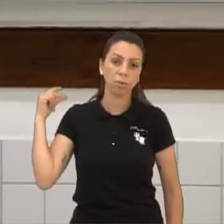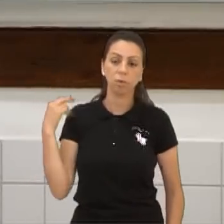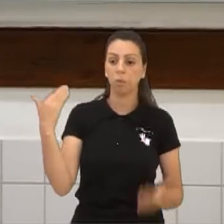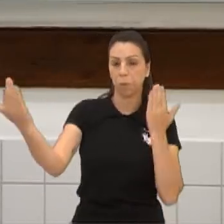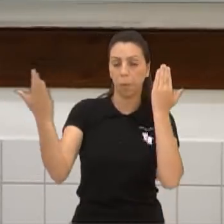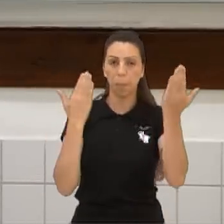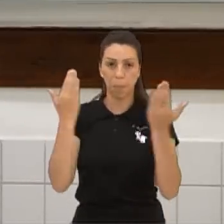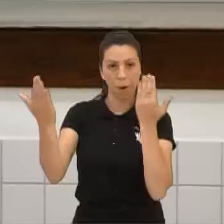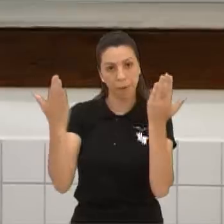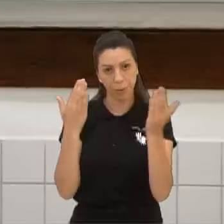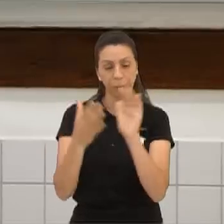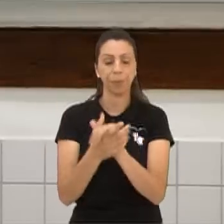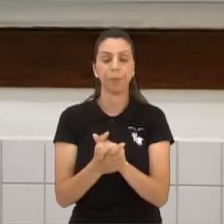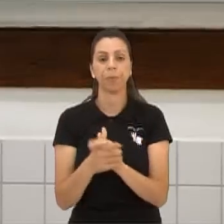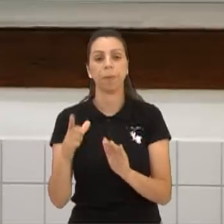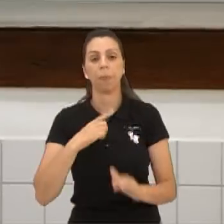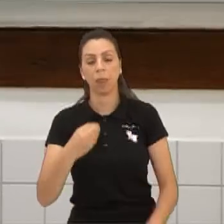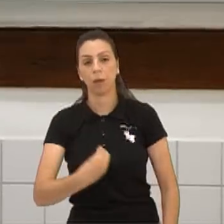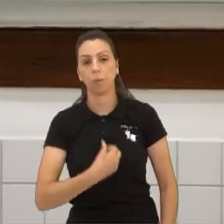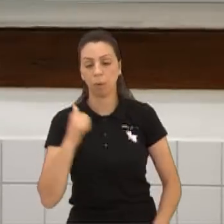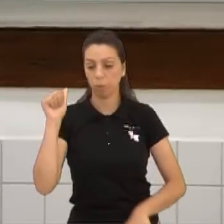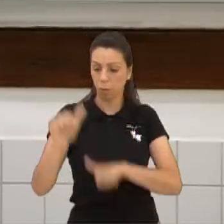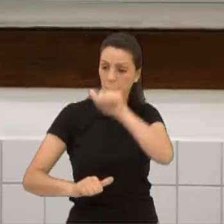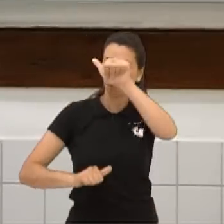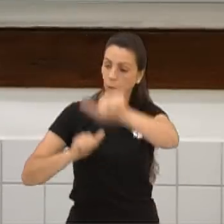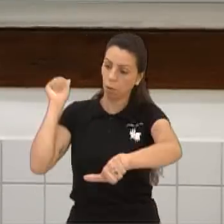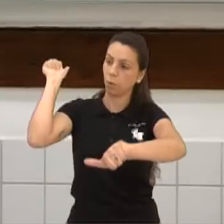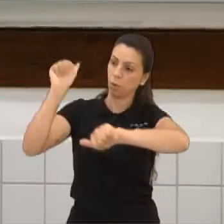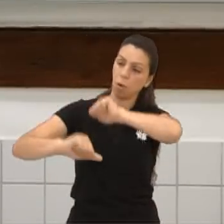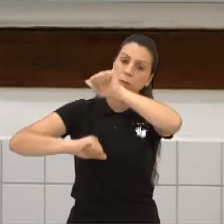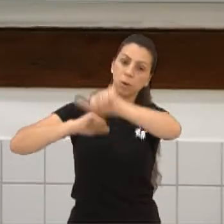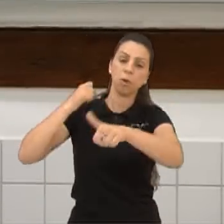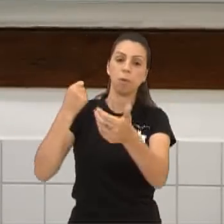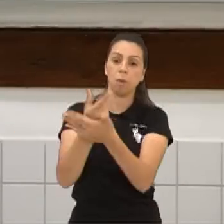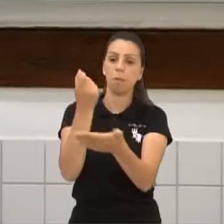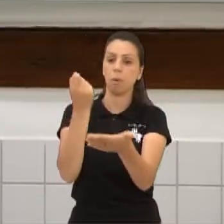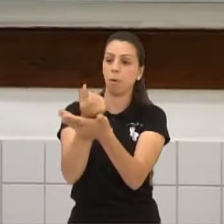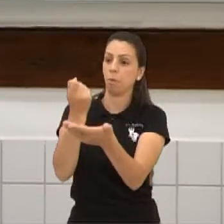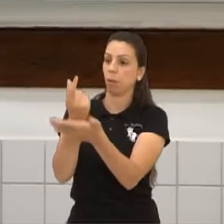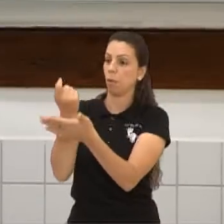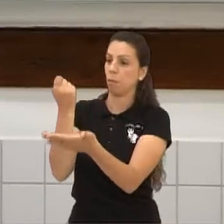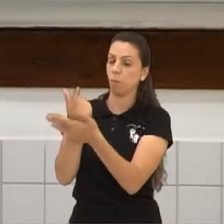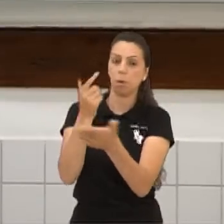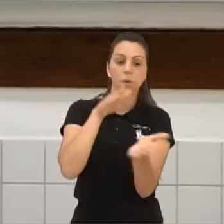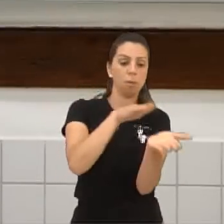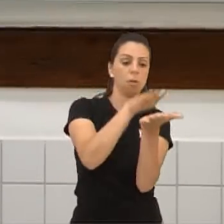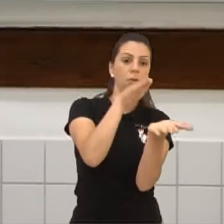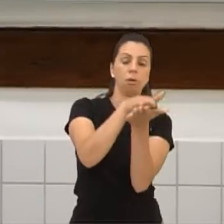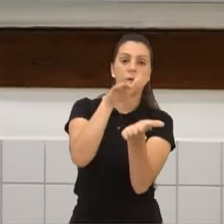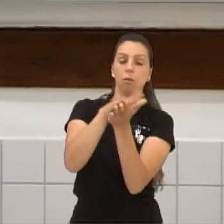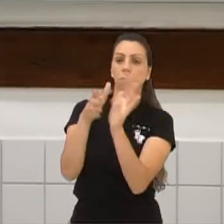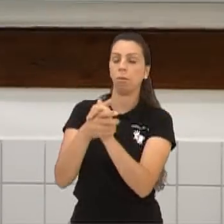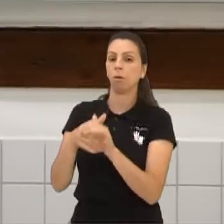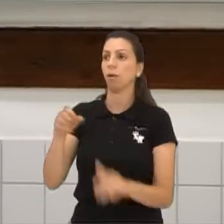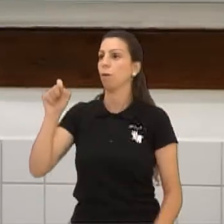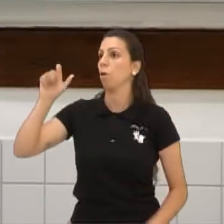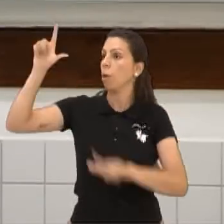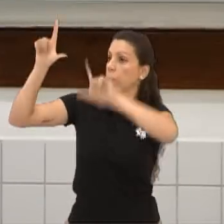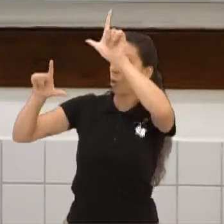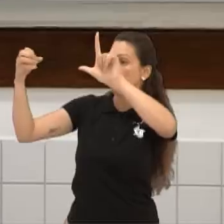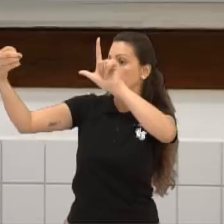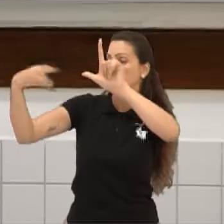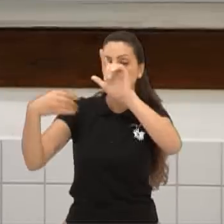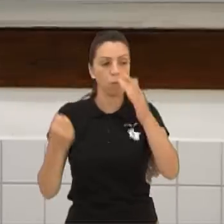e isso faz a gente estar toda hora tendo que trocar, tendo que comprar mais, tendo que adquirir. Sai uma televisão nova, a gente vai lá e compra. Sai